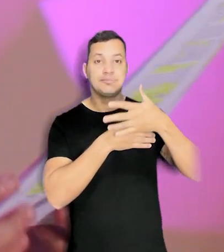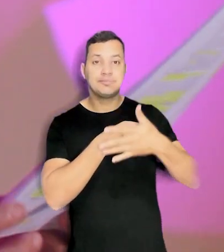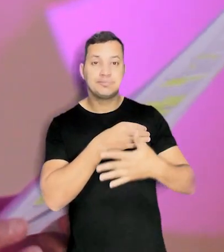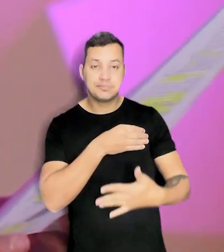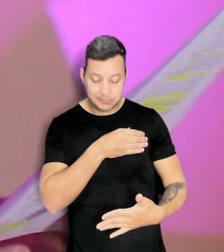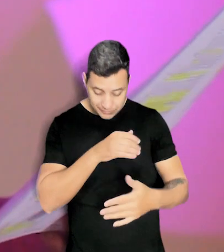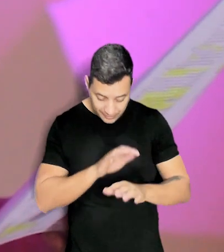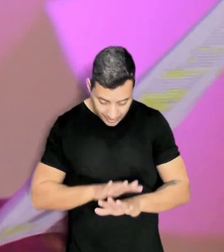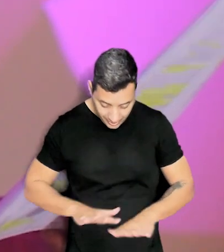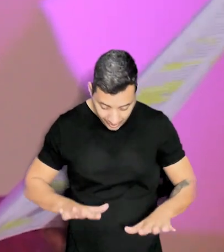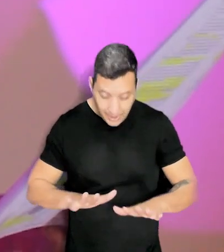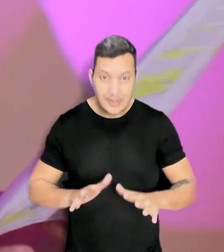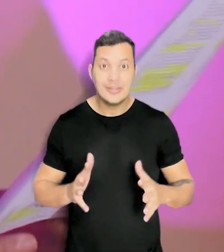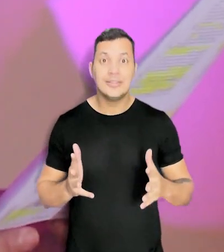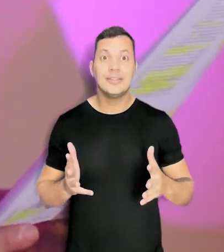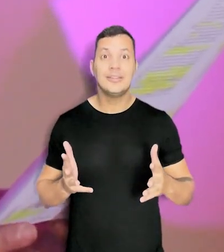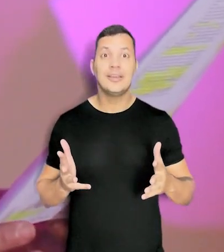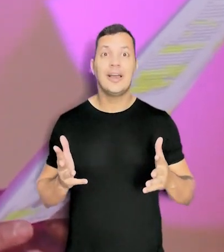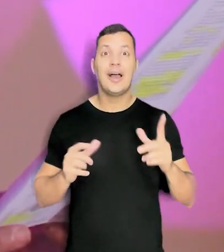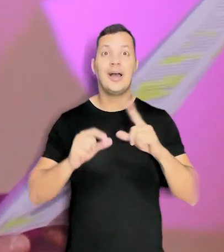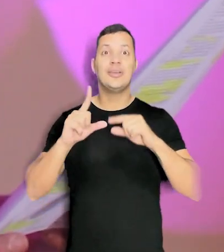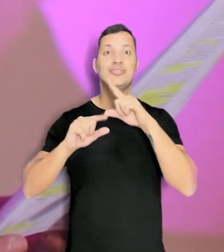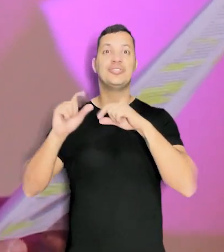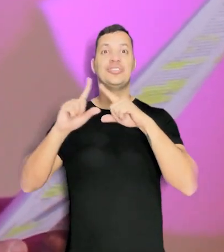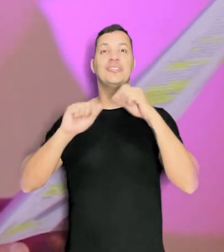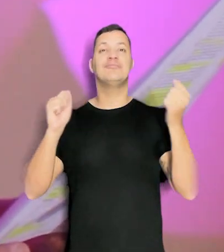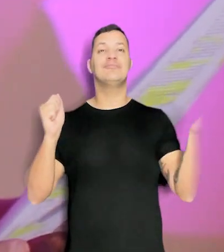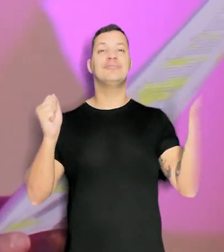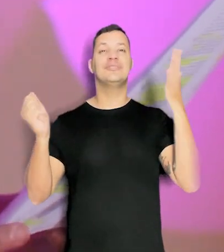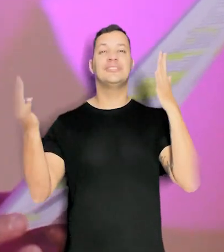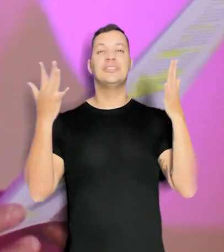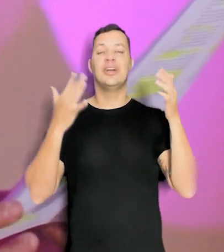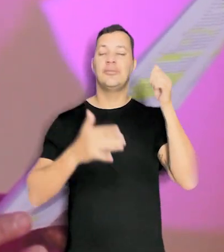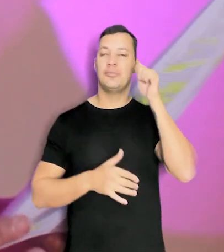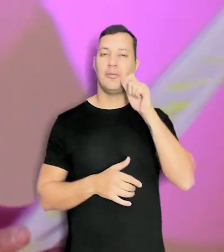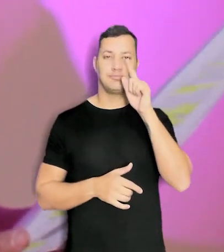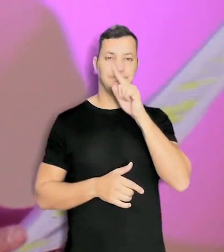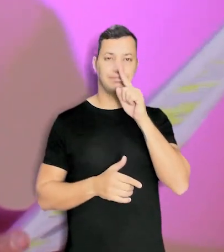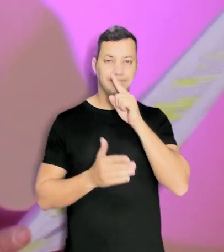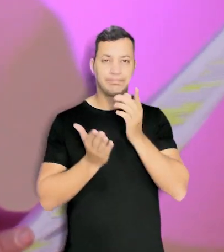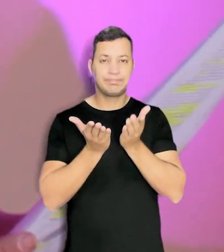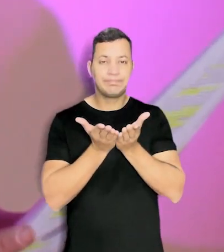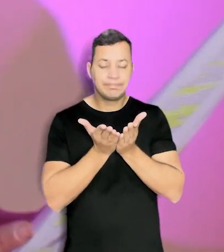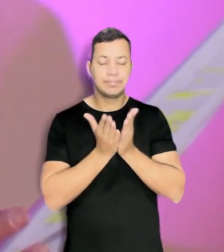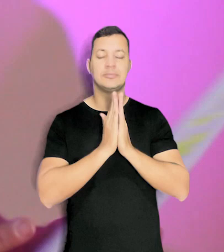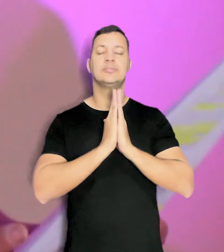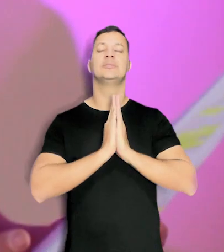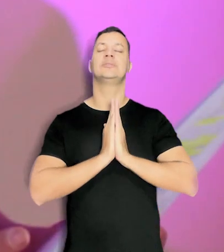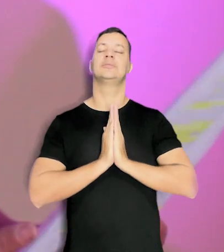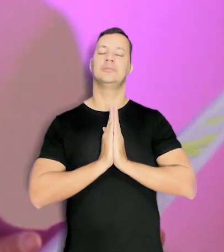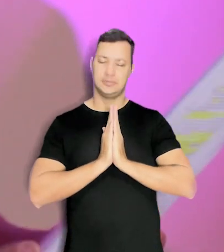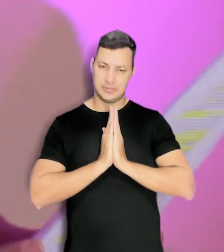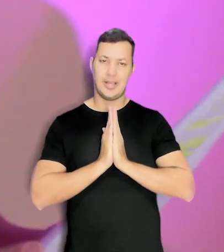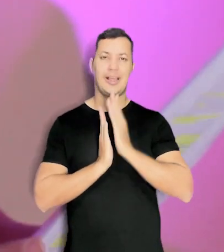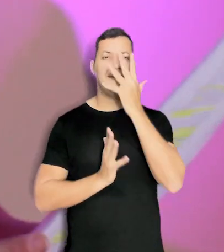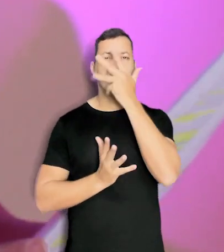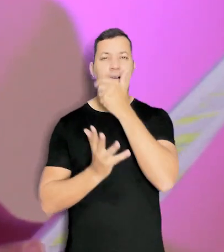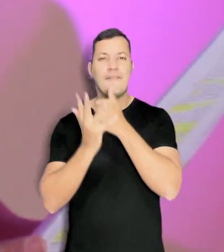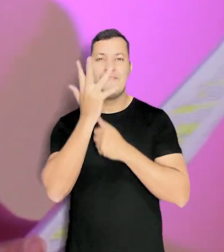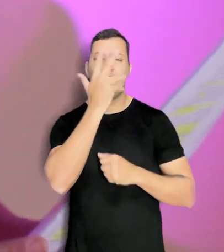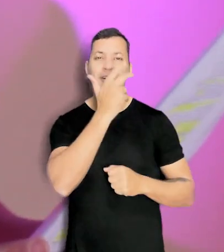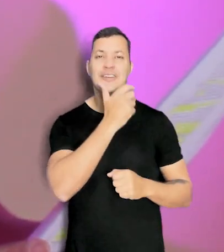a luz da meiga estrela. Ó Virgem, Virgem dos santos, cristão,